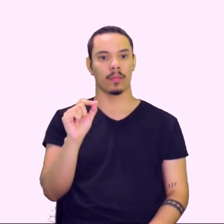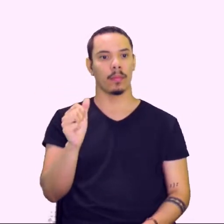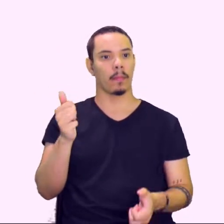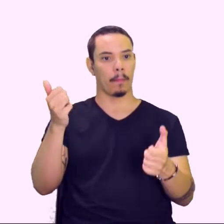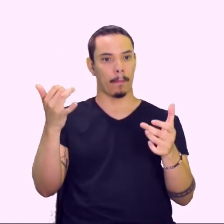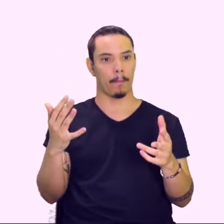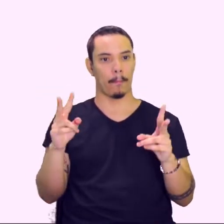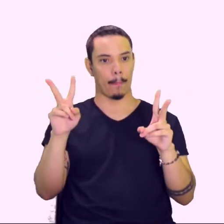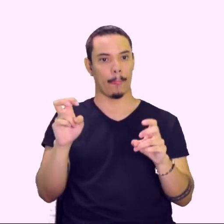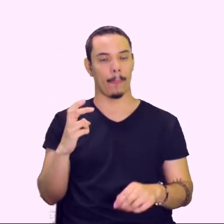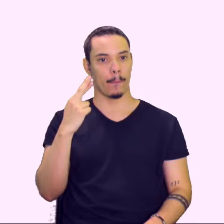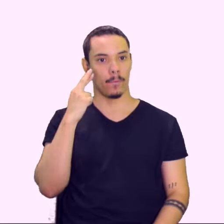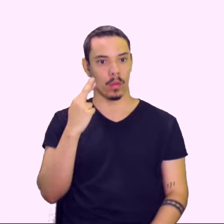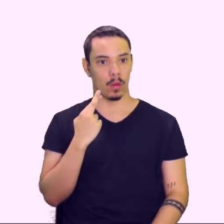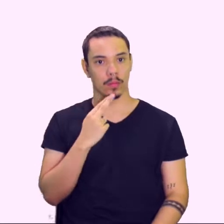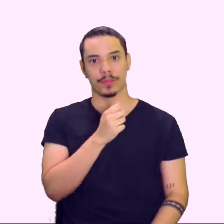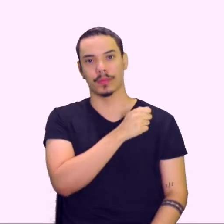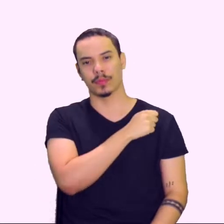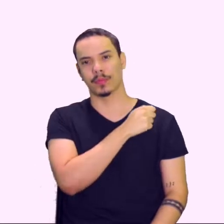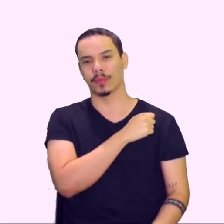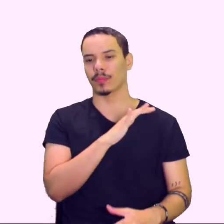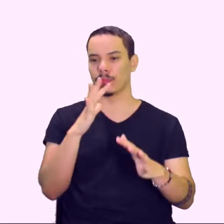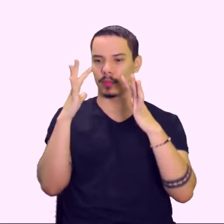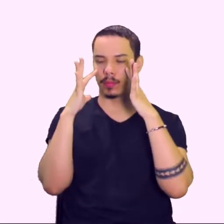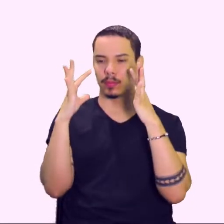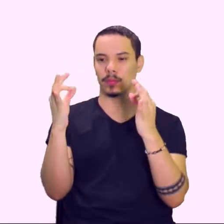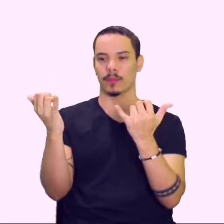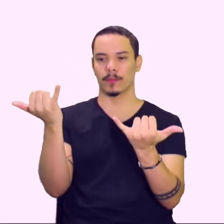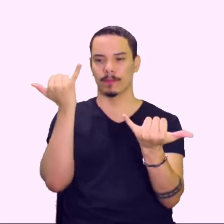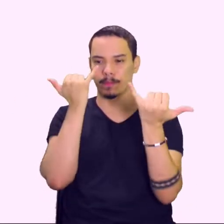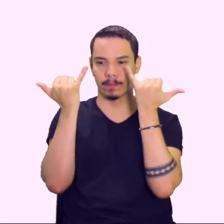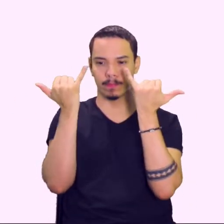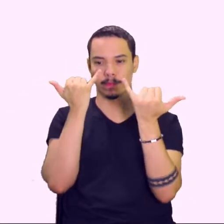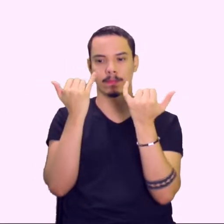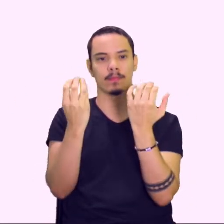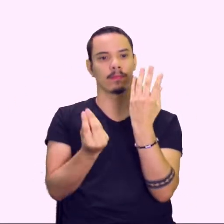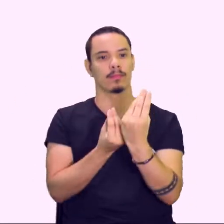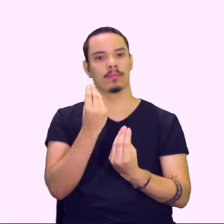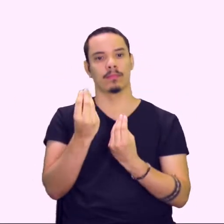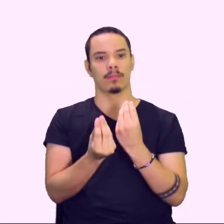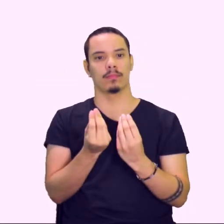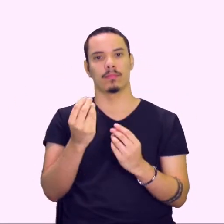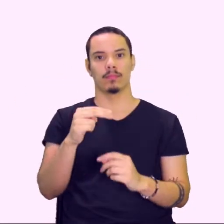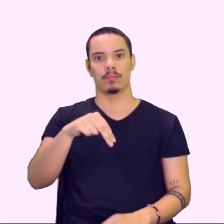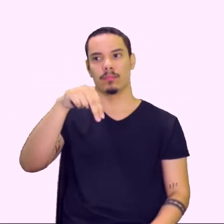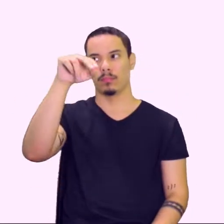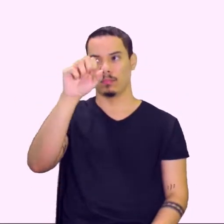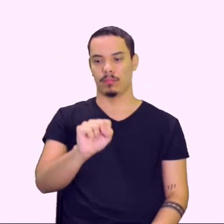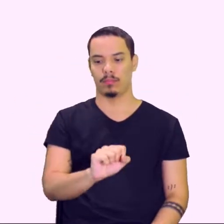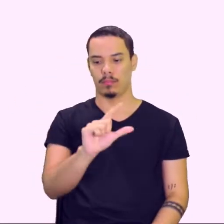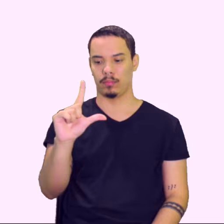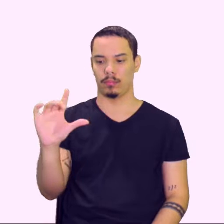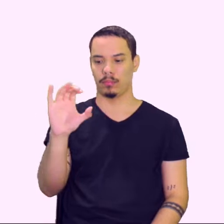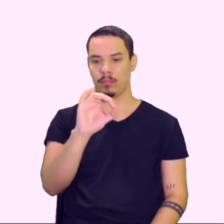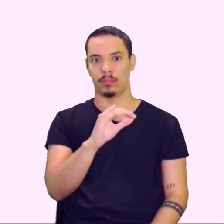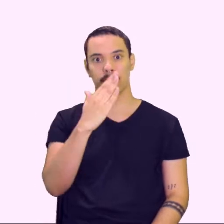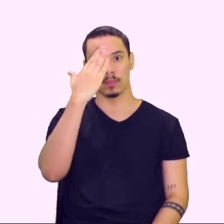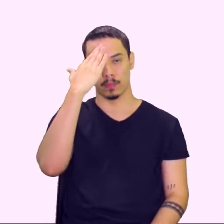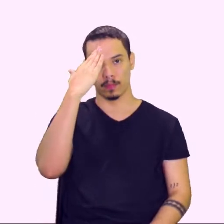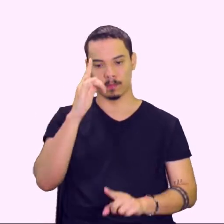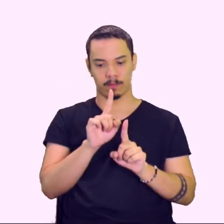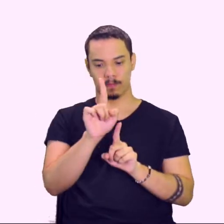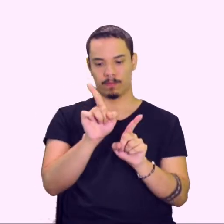Rondônia, o aluno ficar atento a algumas informações aí, como os pontos cardeais, né, a questão da orientação geográfica.